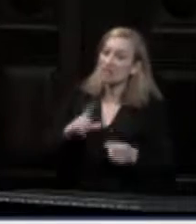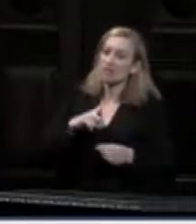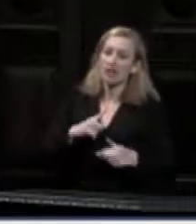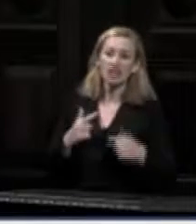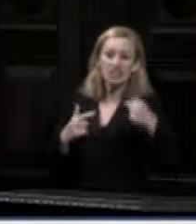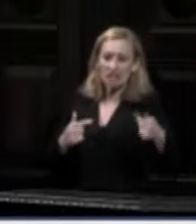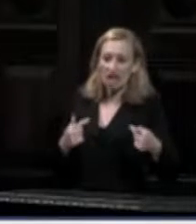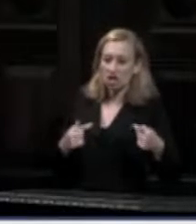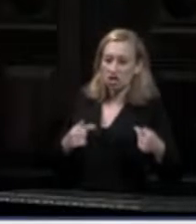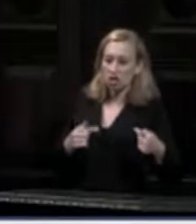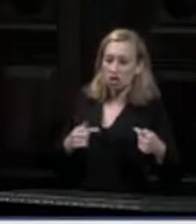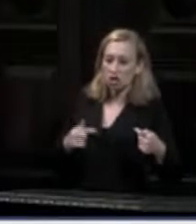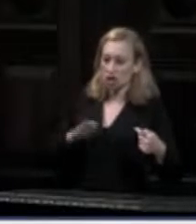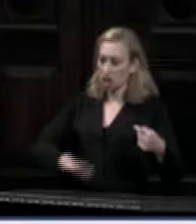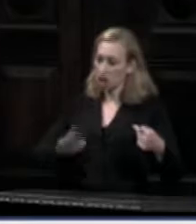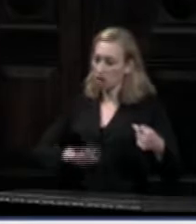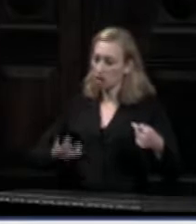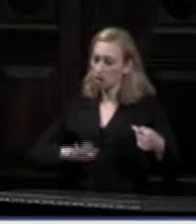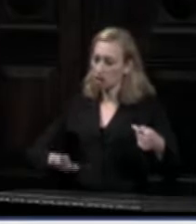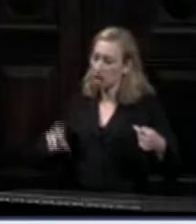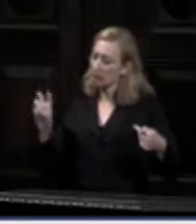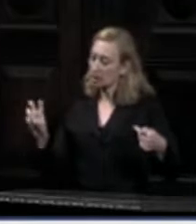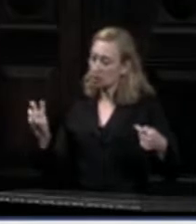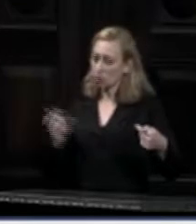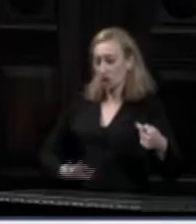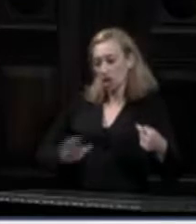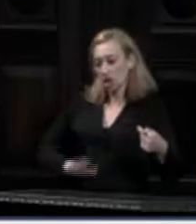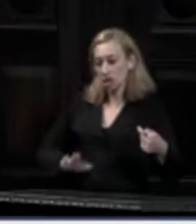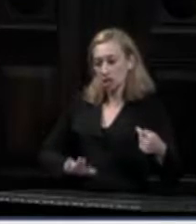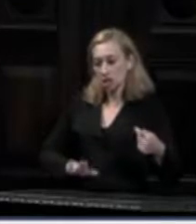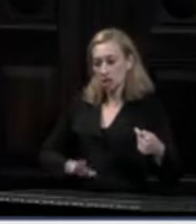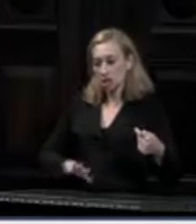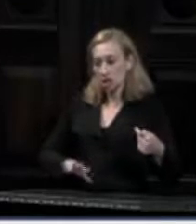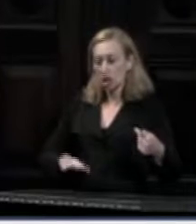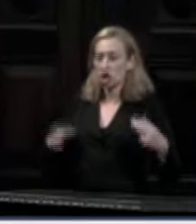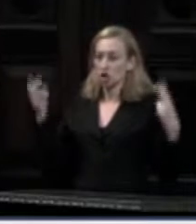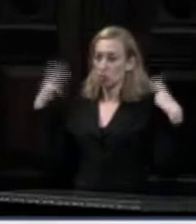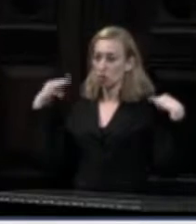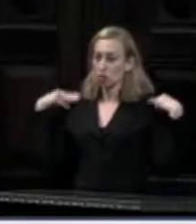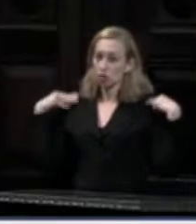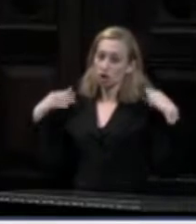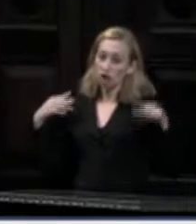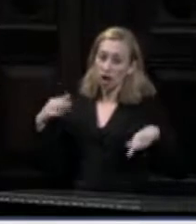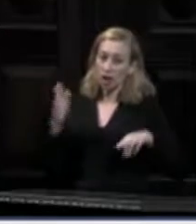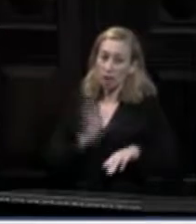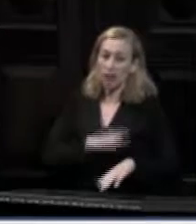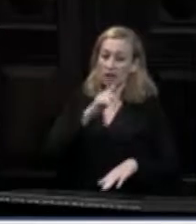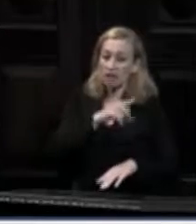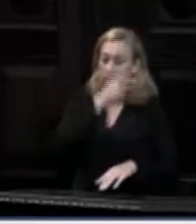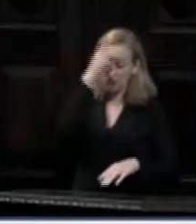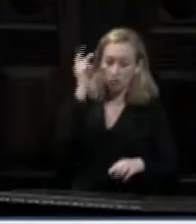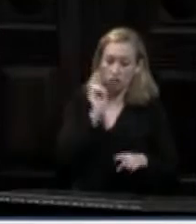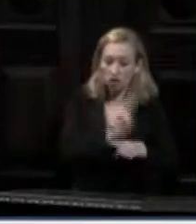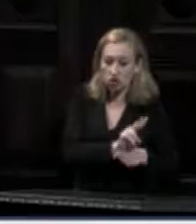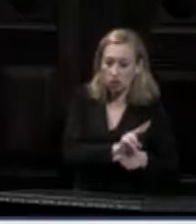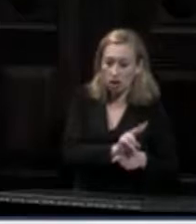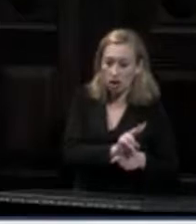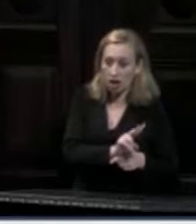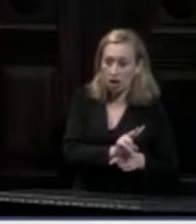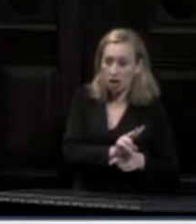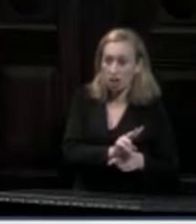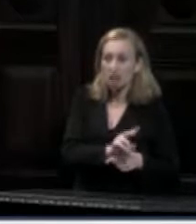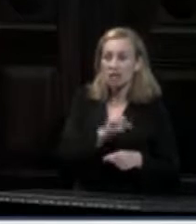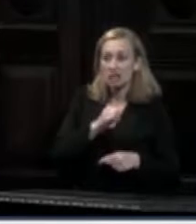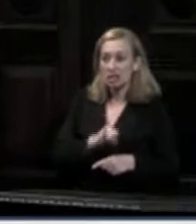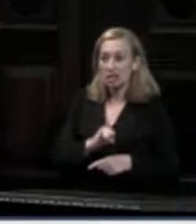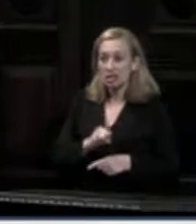7 passageiros, quer dizer, 5 crianças e um motorista e mais auxiliar, se for com segurança, está valendo